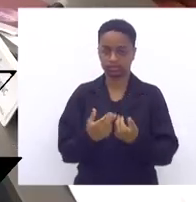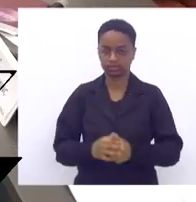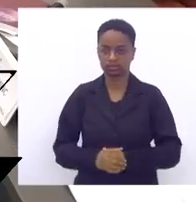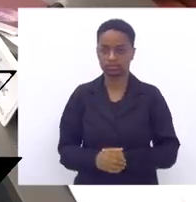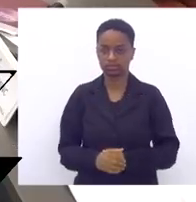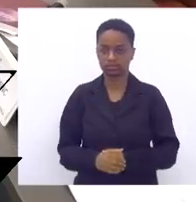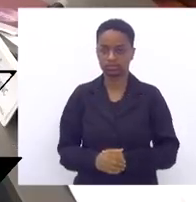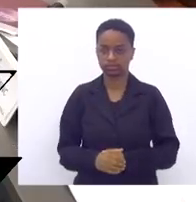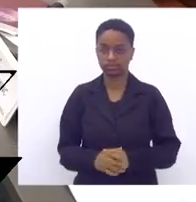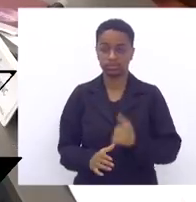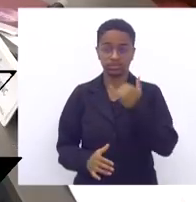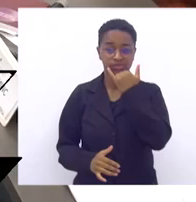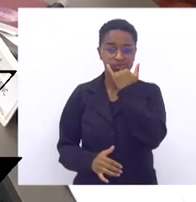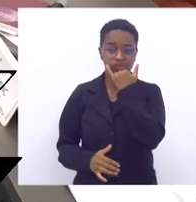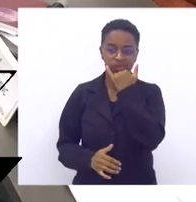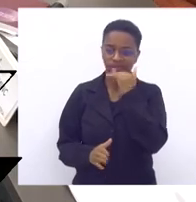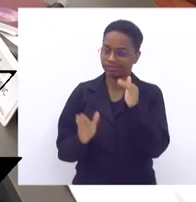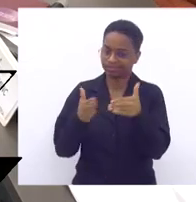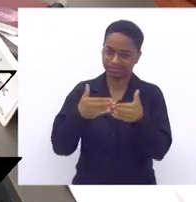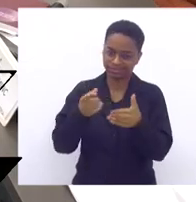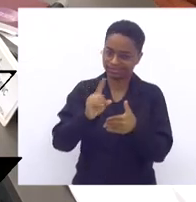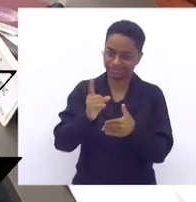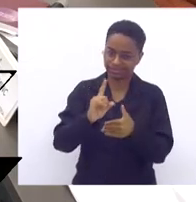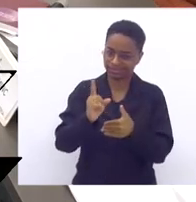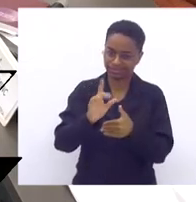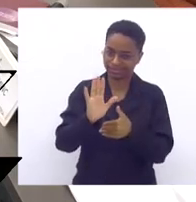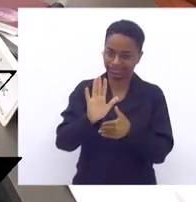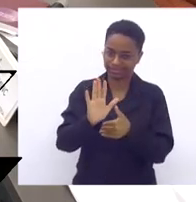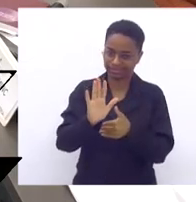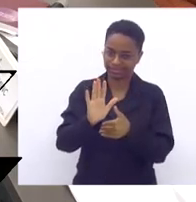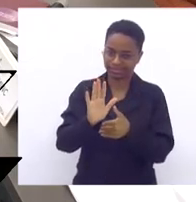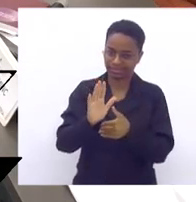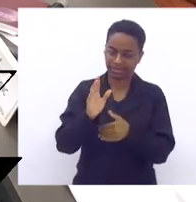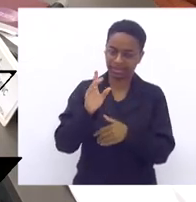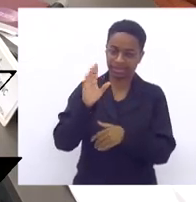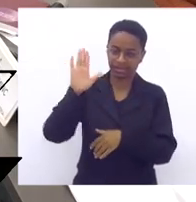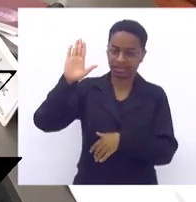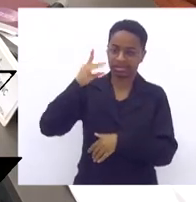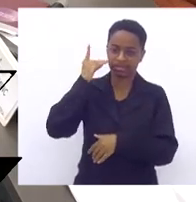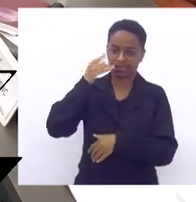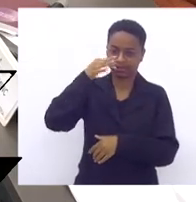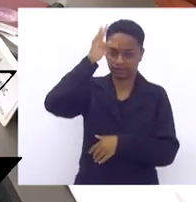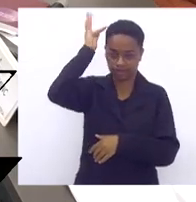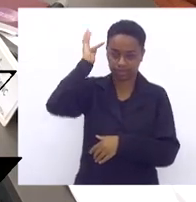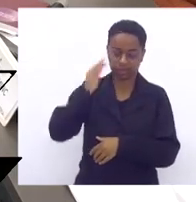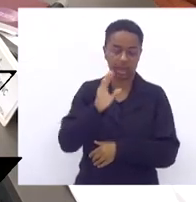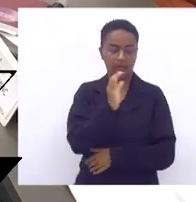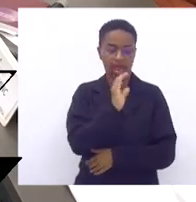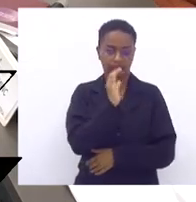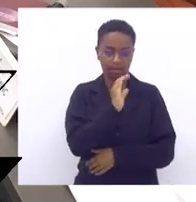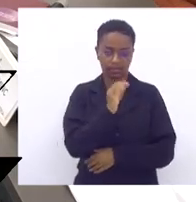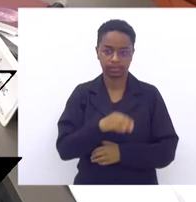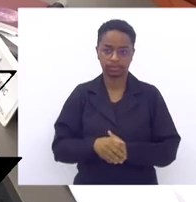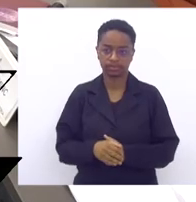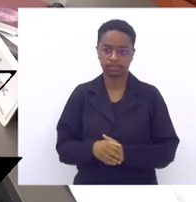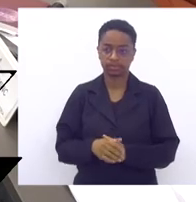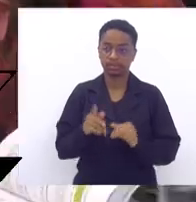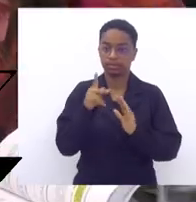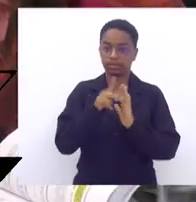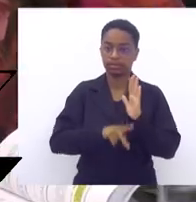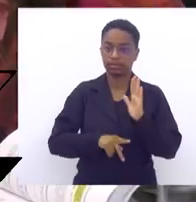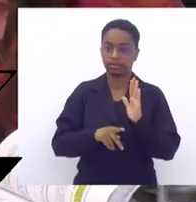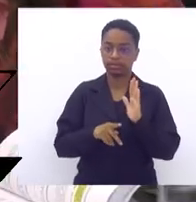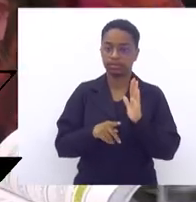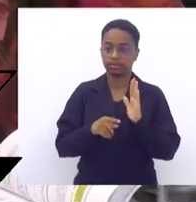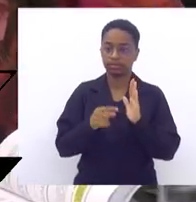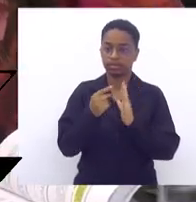pela desculpa, ordem. Não está encerrada a sessão. Só um minuto. Pela ordem do deputado Fred Pacheco. Rapidamente, o projeto, o item número, me